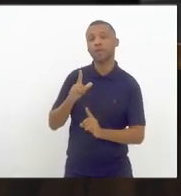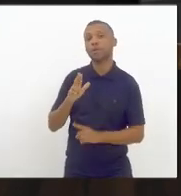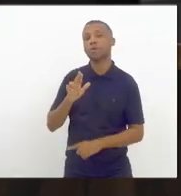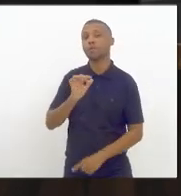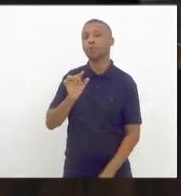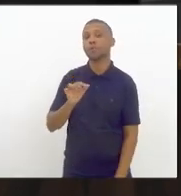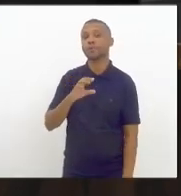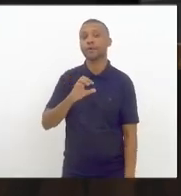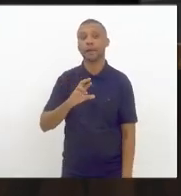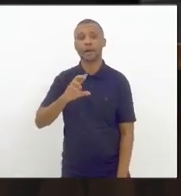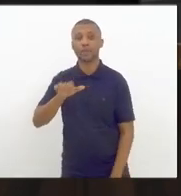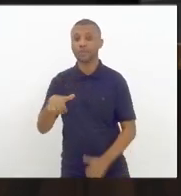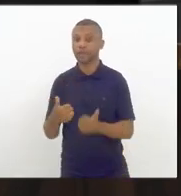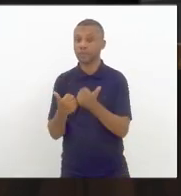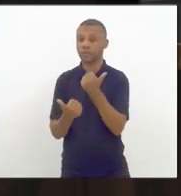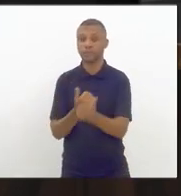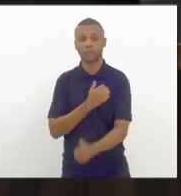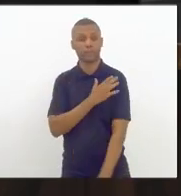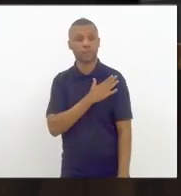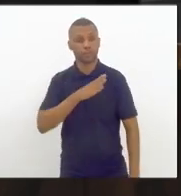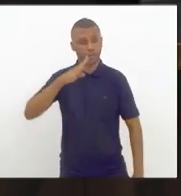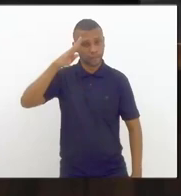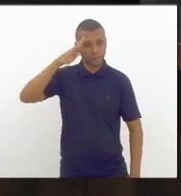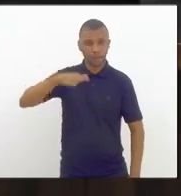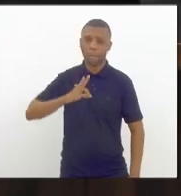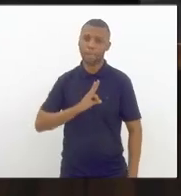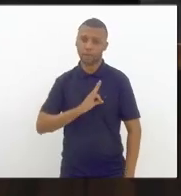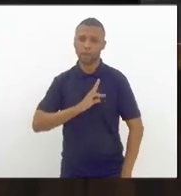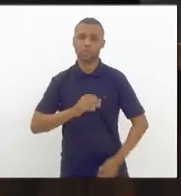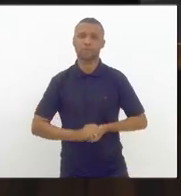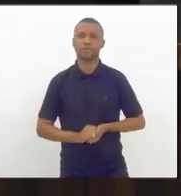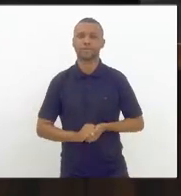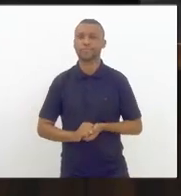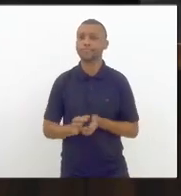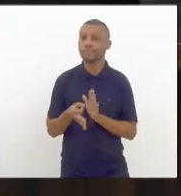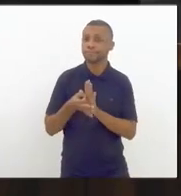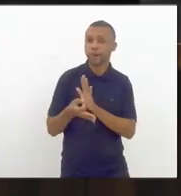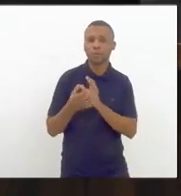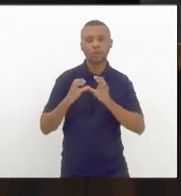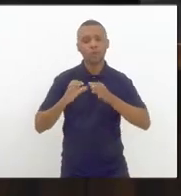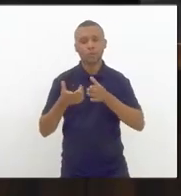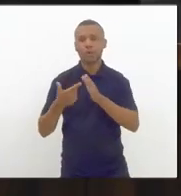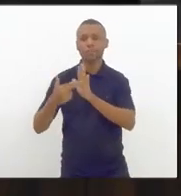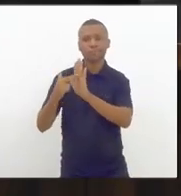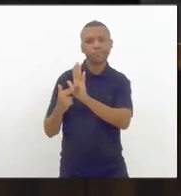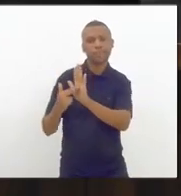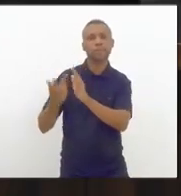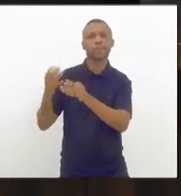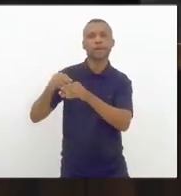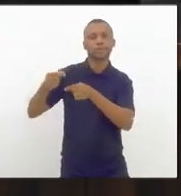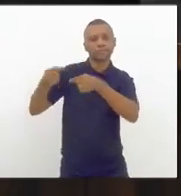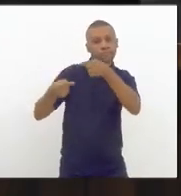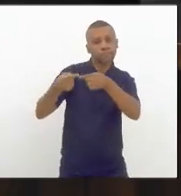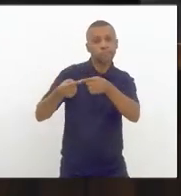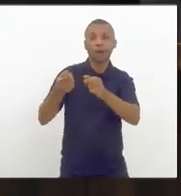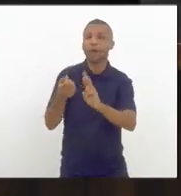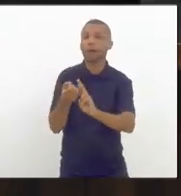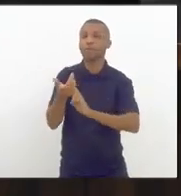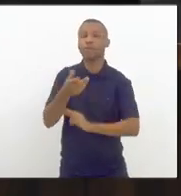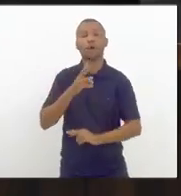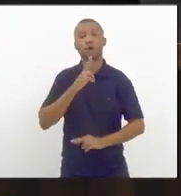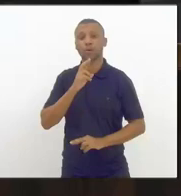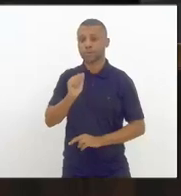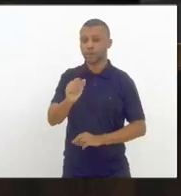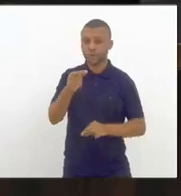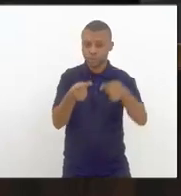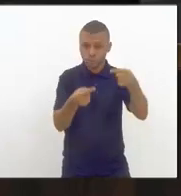de Souza, subtenente da Polícia Militar. Parecer da Comissão de Normas Internas e Proporções Externas, favorável, relator, deputado Rodrigo Amorim. Em discussão,